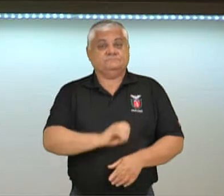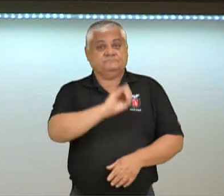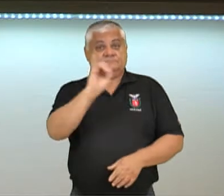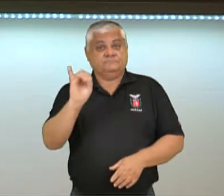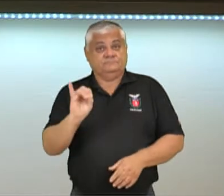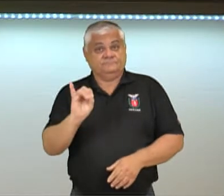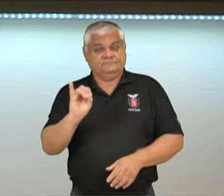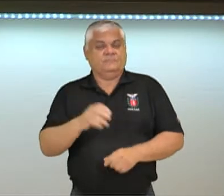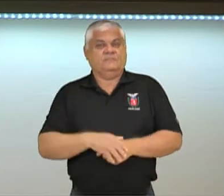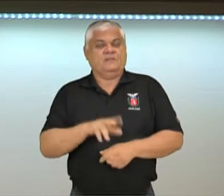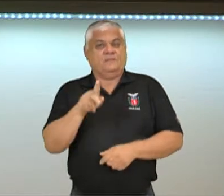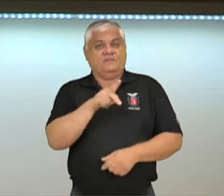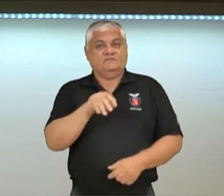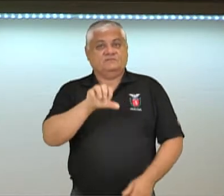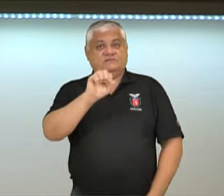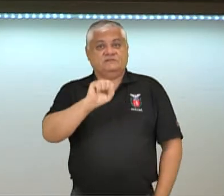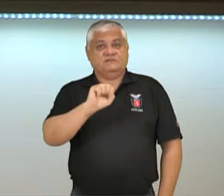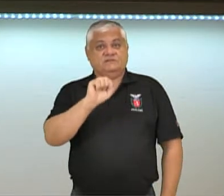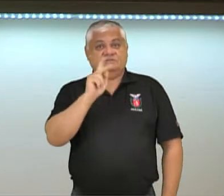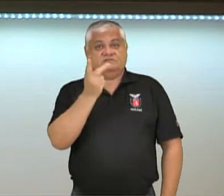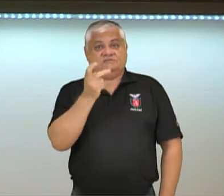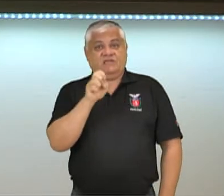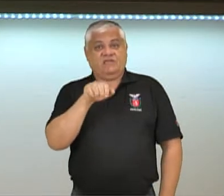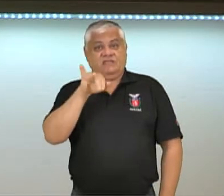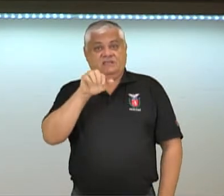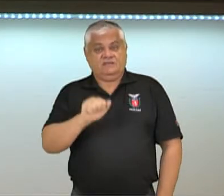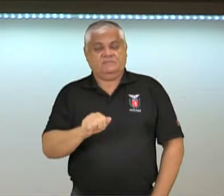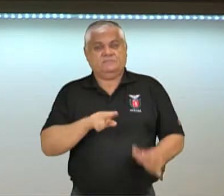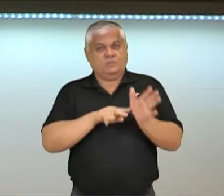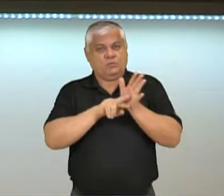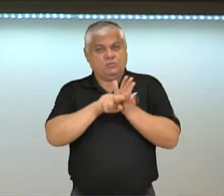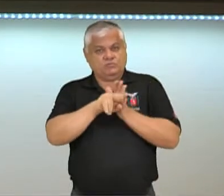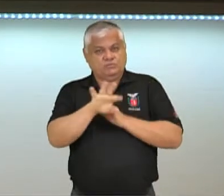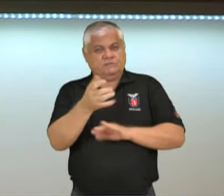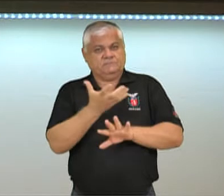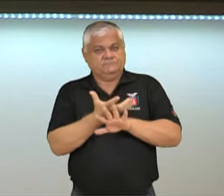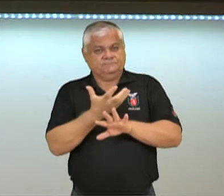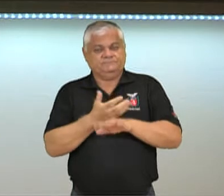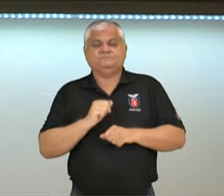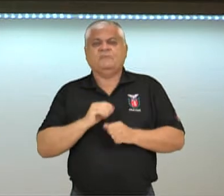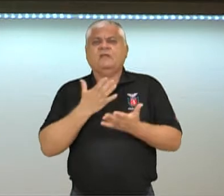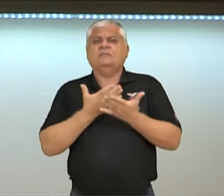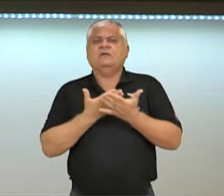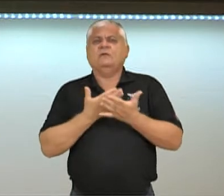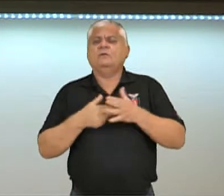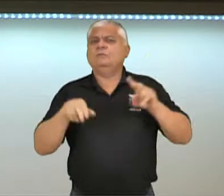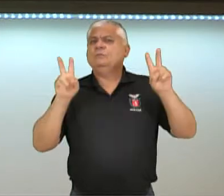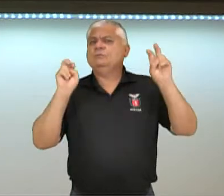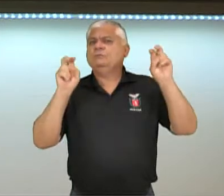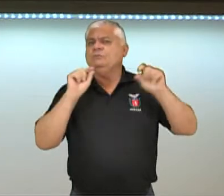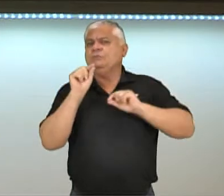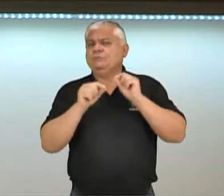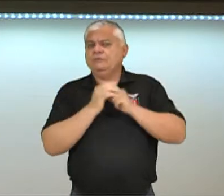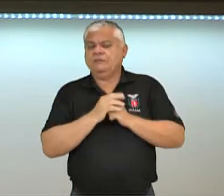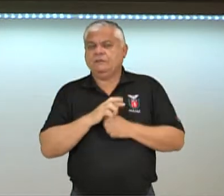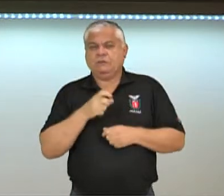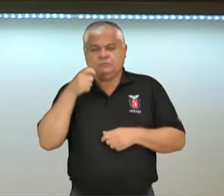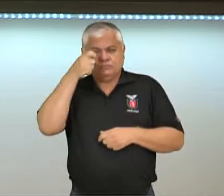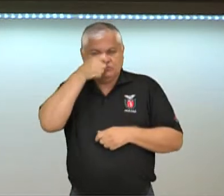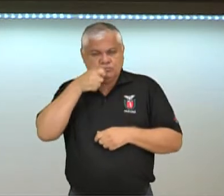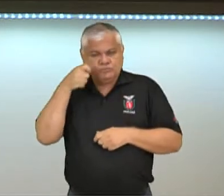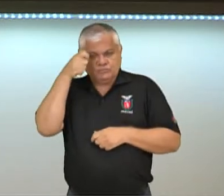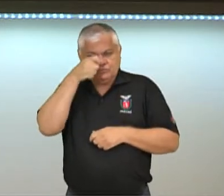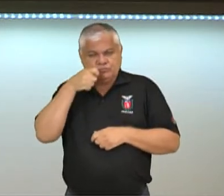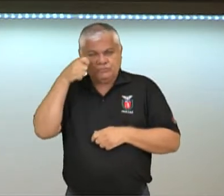Oi, galera! Professora Xênia, da disciplina de Biologia. E na nossa aula de hoje, a gente vai trabalhar um pouquinho detetive